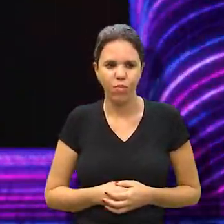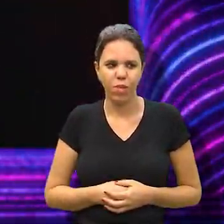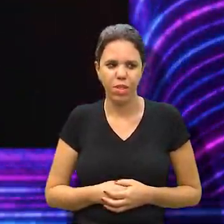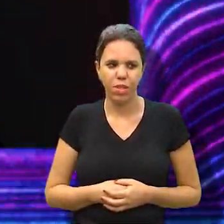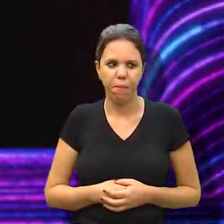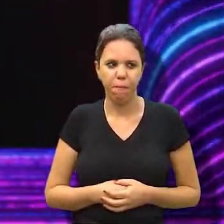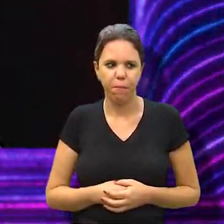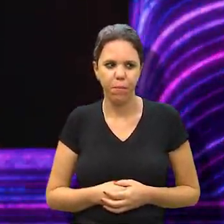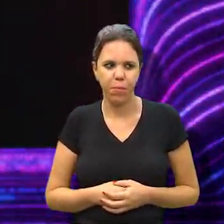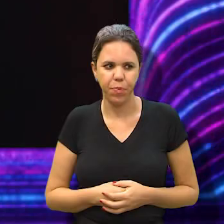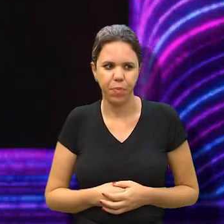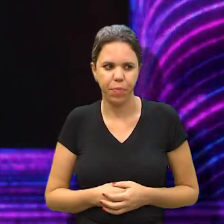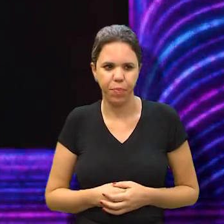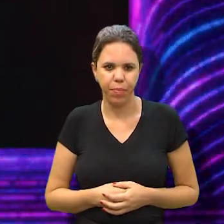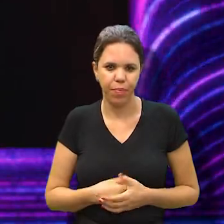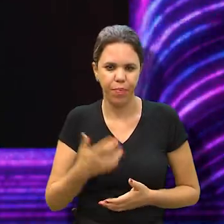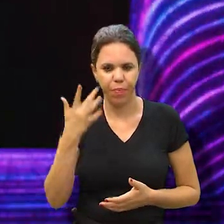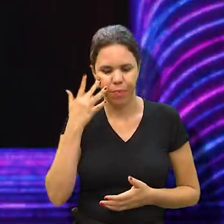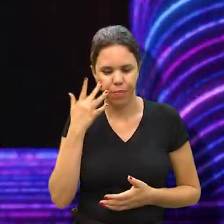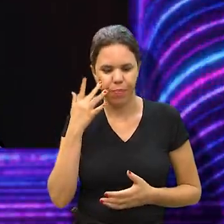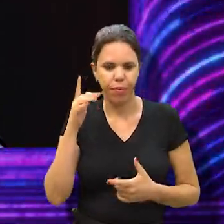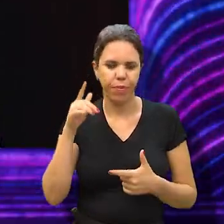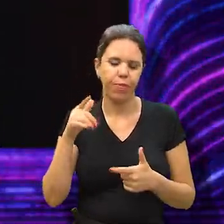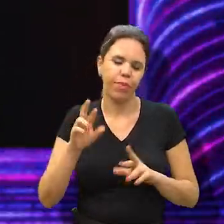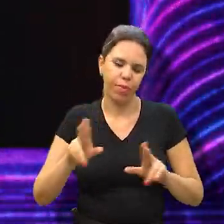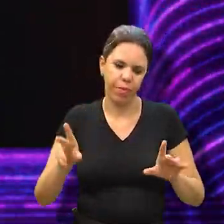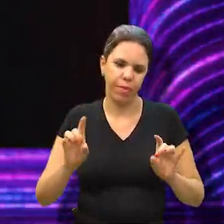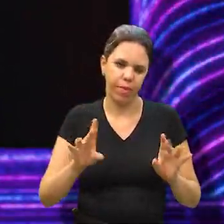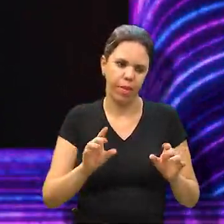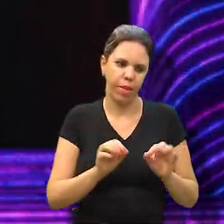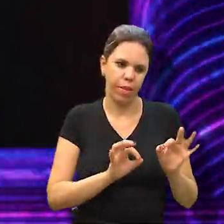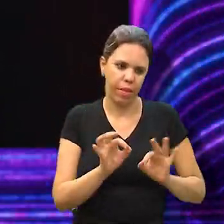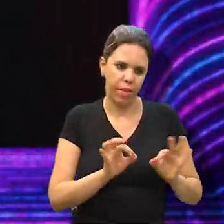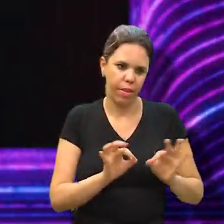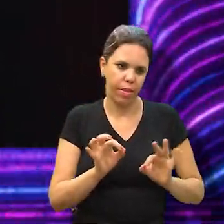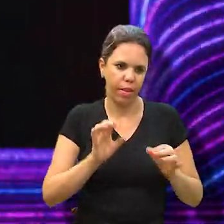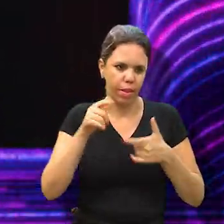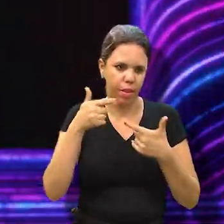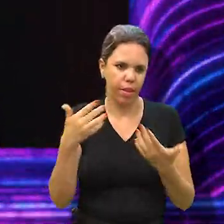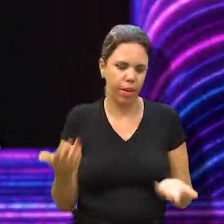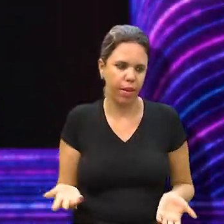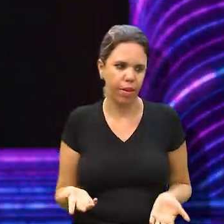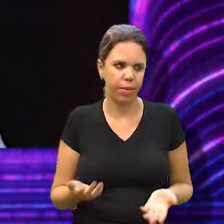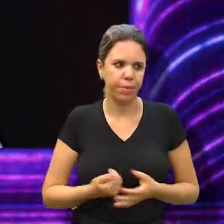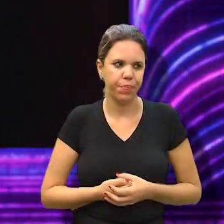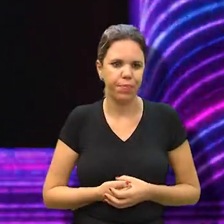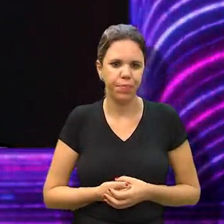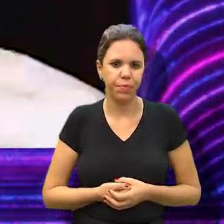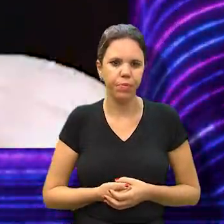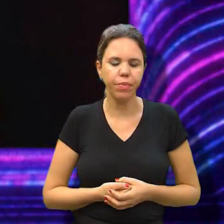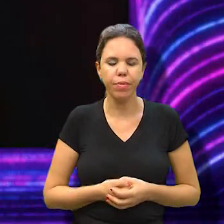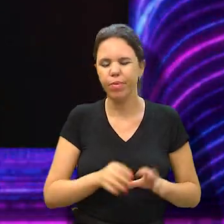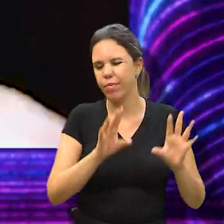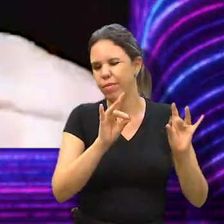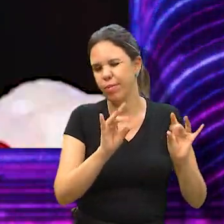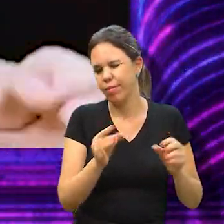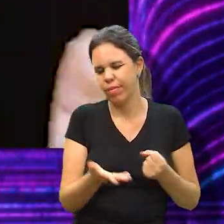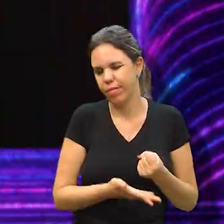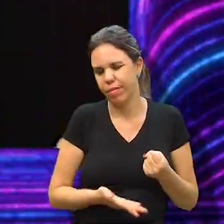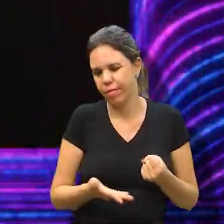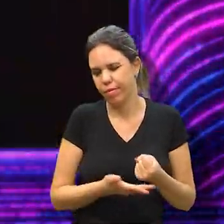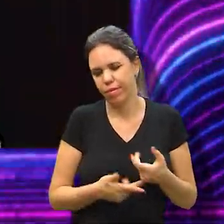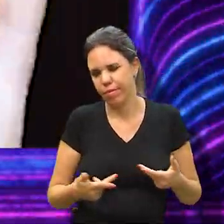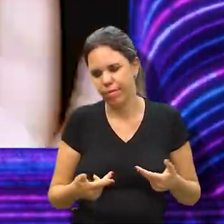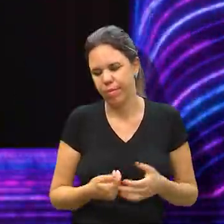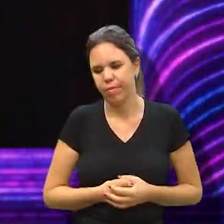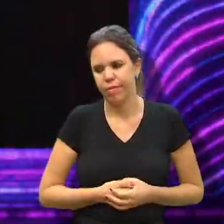aqui. Ou, acho que essa cena podia ser um pouquinho diferente. Mas, assim, são pequenos detalhes